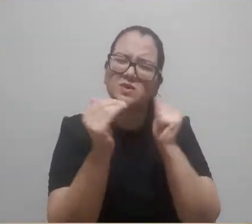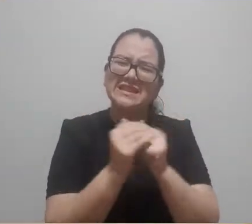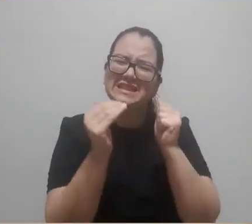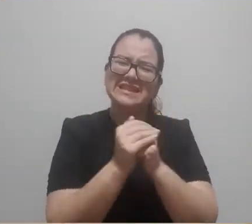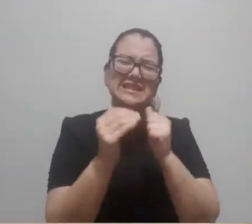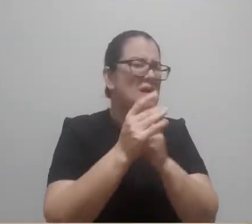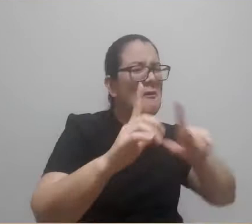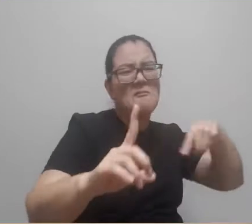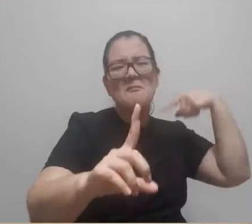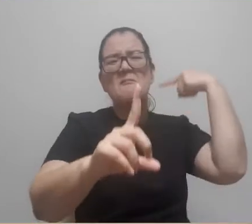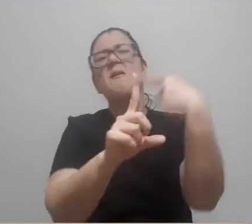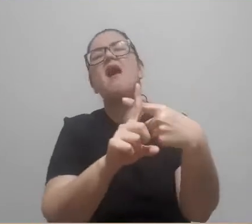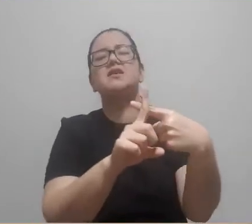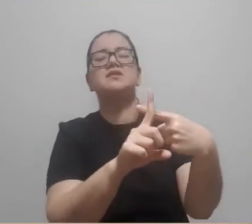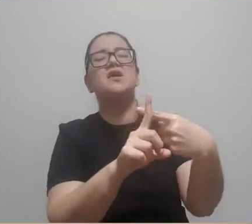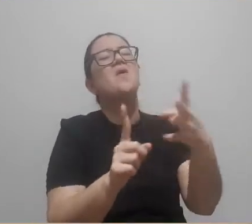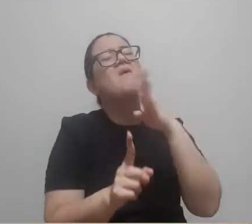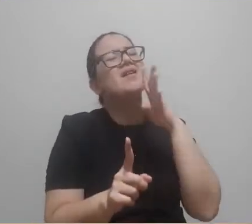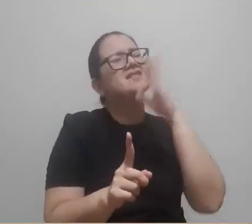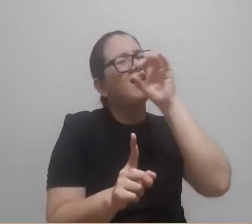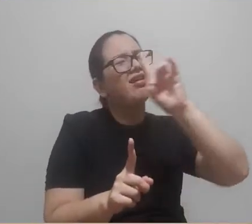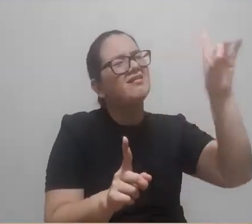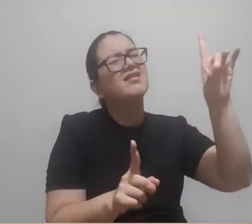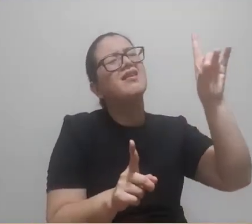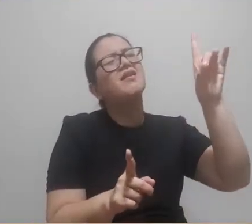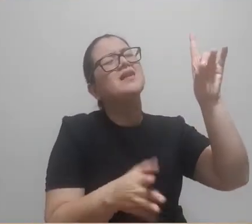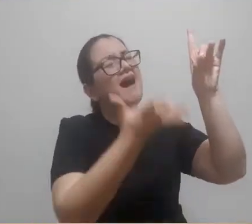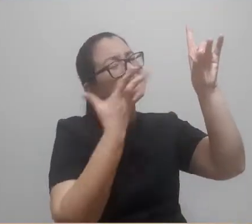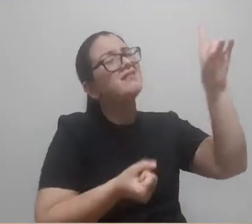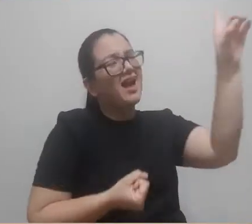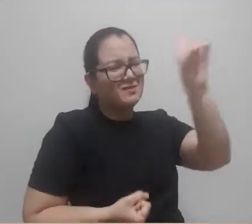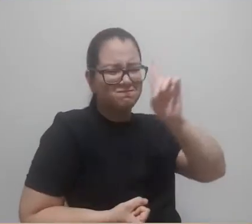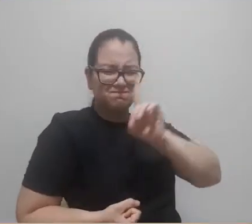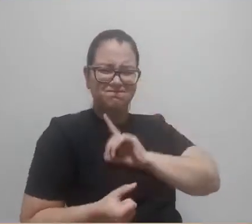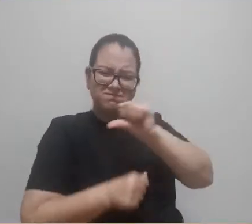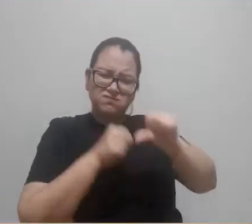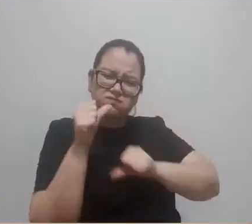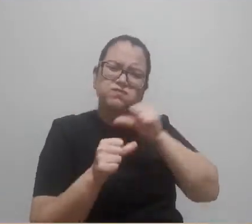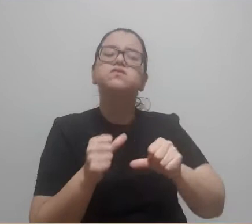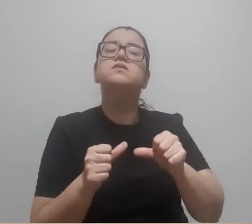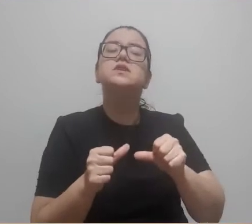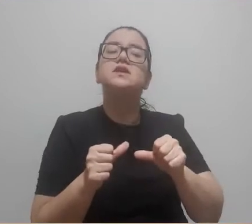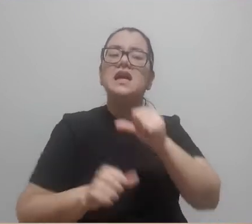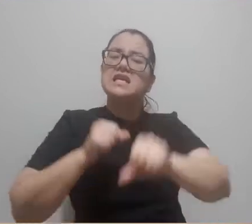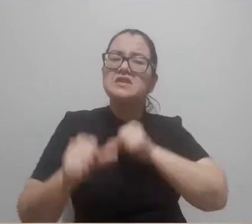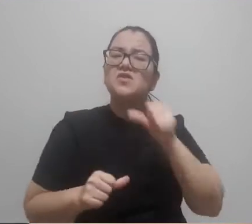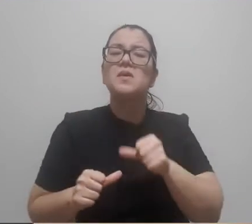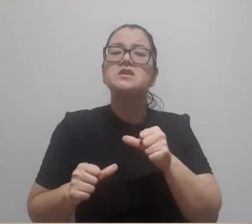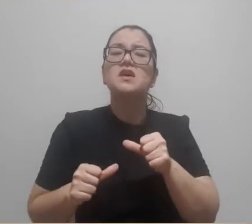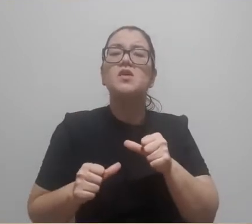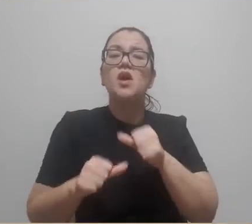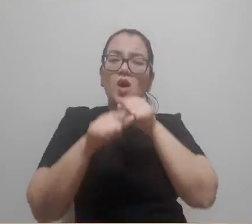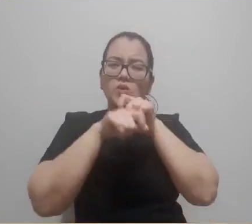dedicar mais ainda, a reconhecer ao Senhor e permitir que sua vida, seu caráter seja transformado e que essa